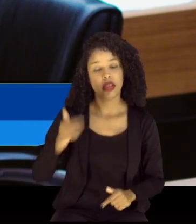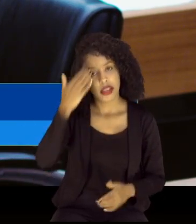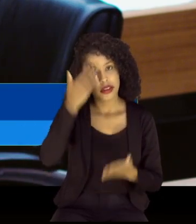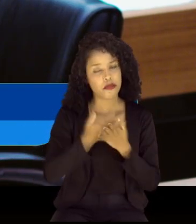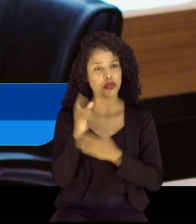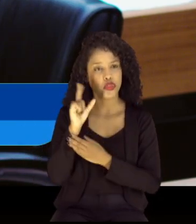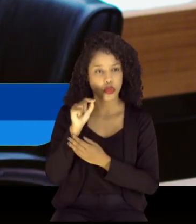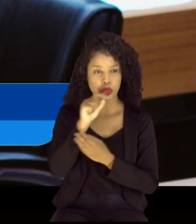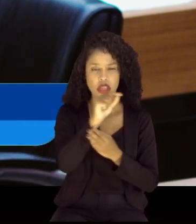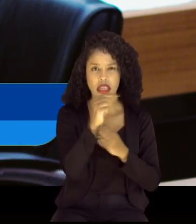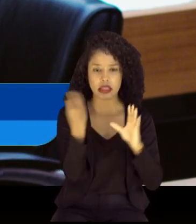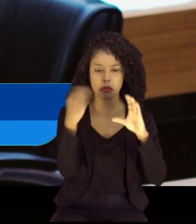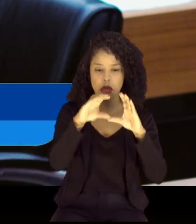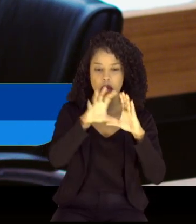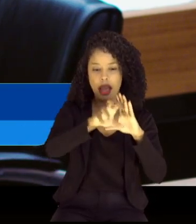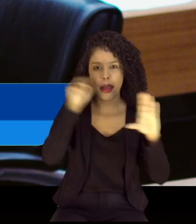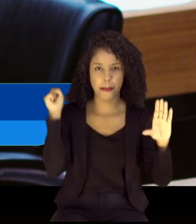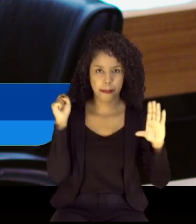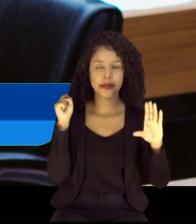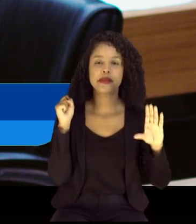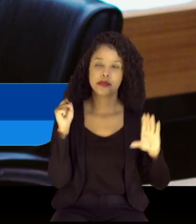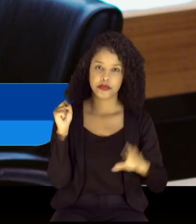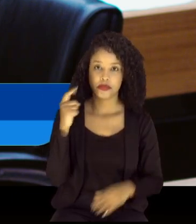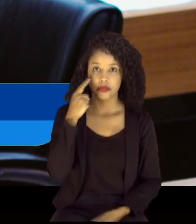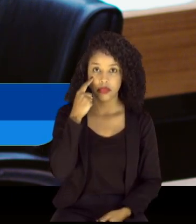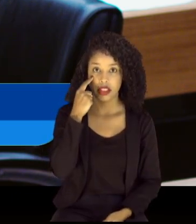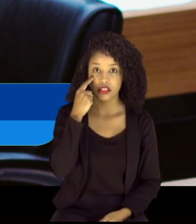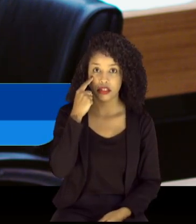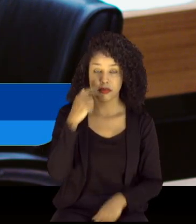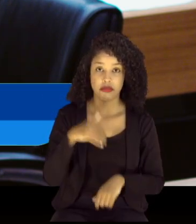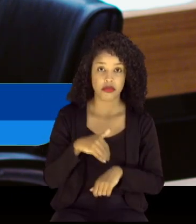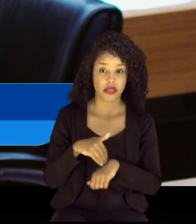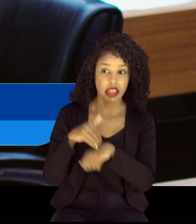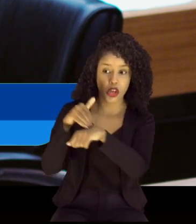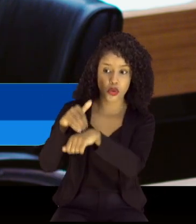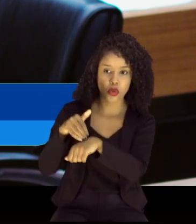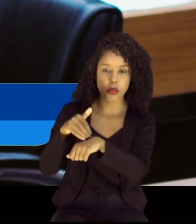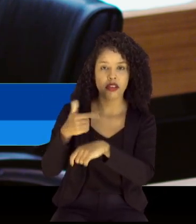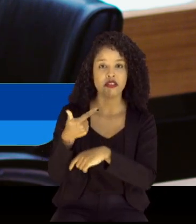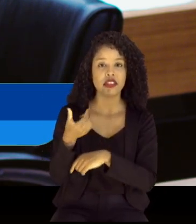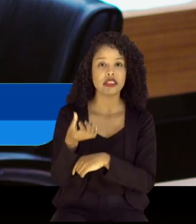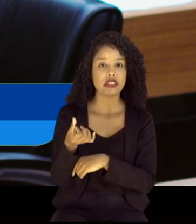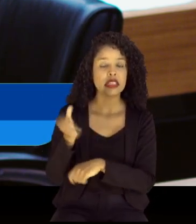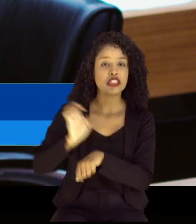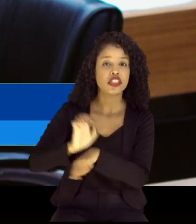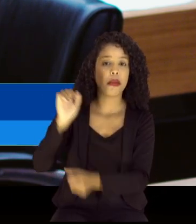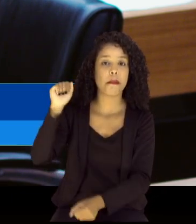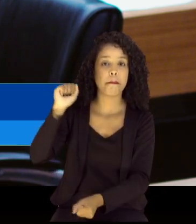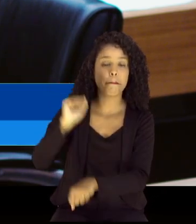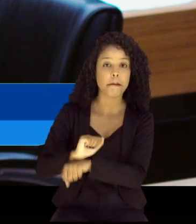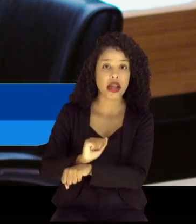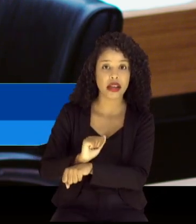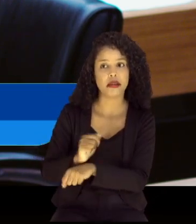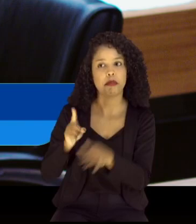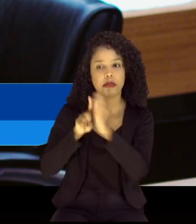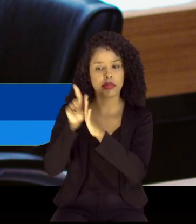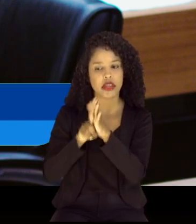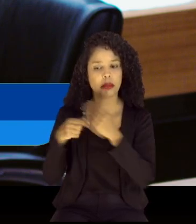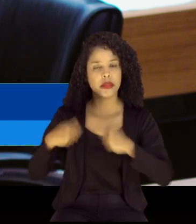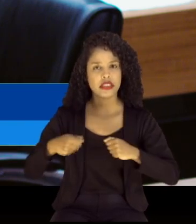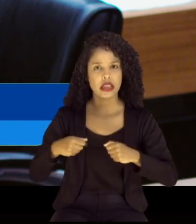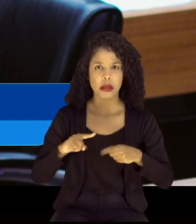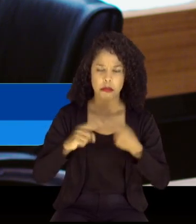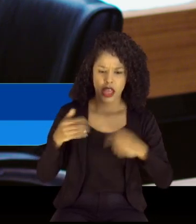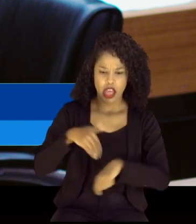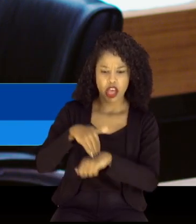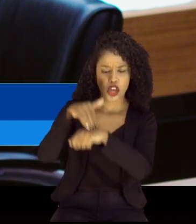dela. Então é muita irresponsabilidade se atribuir algo que aconteceu, 26 estados parou aí, ninguém se comentou isso, vamos investigar. Agora, culpar a privatização